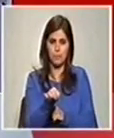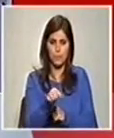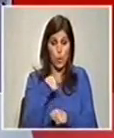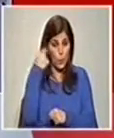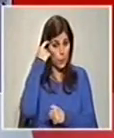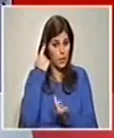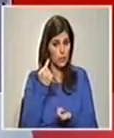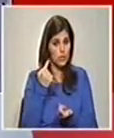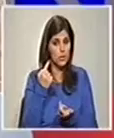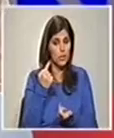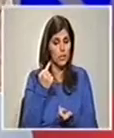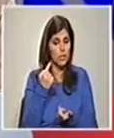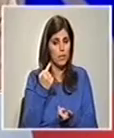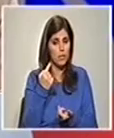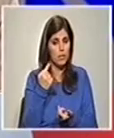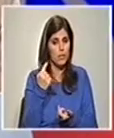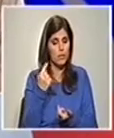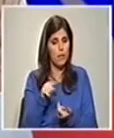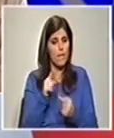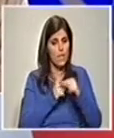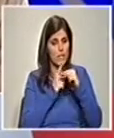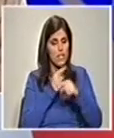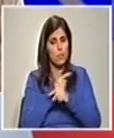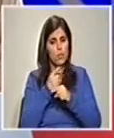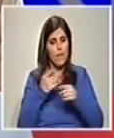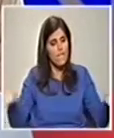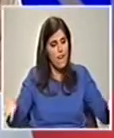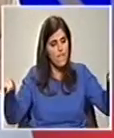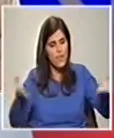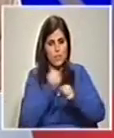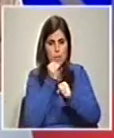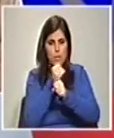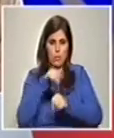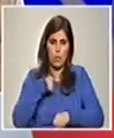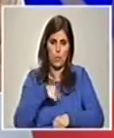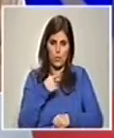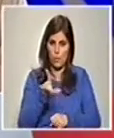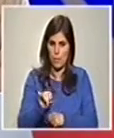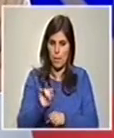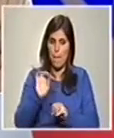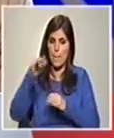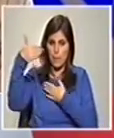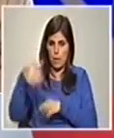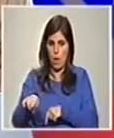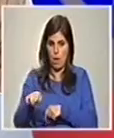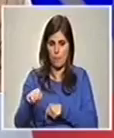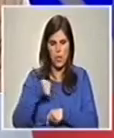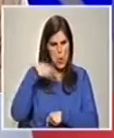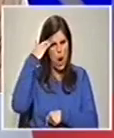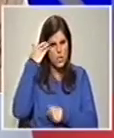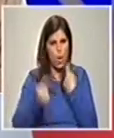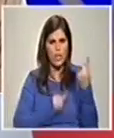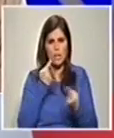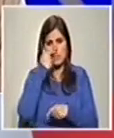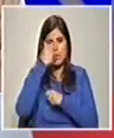tudo, que beneficiam, porque também acabam por motivar os seus próprios trabalhadores, em primeiro lugar. Acho que qualquer pessoa que trabalhe na